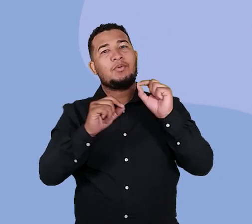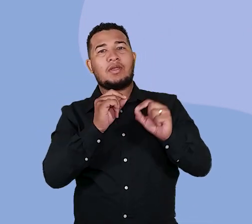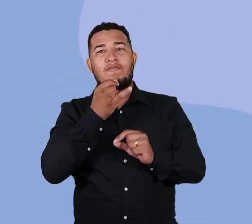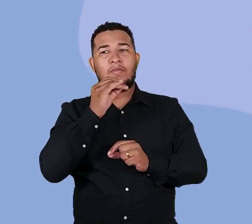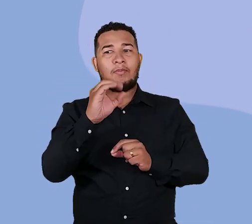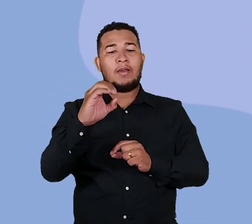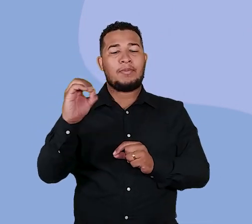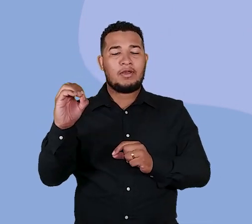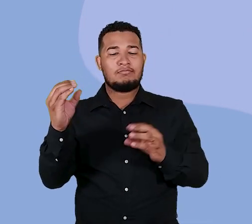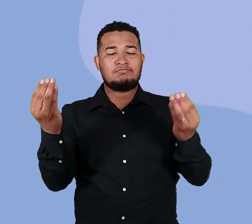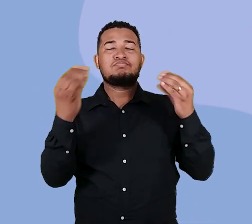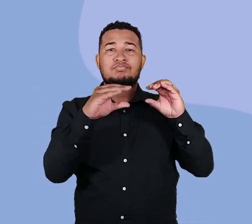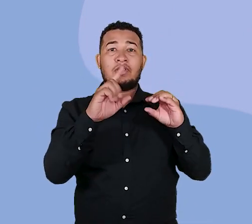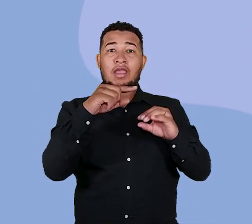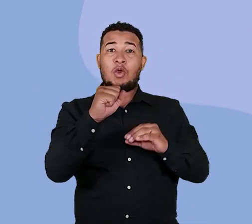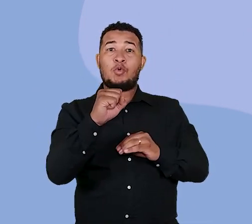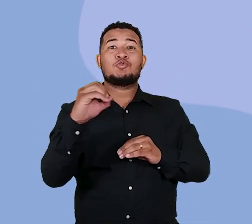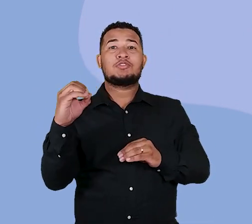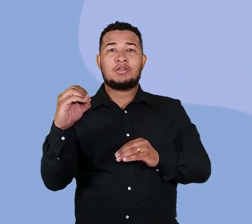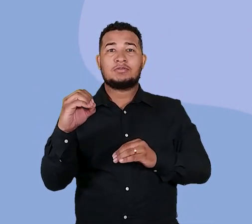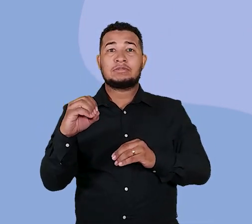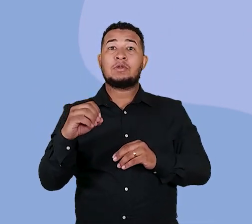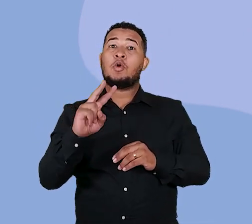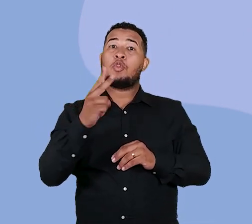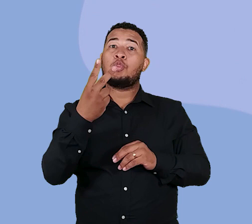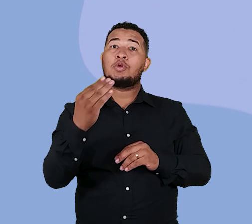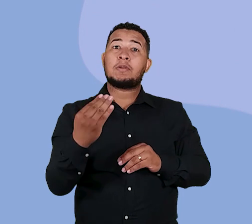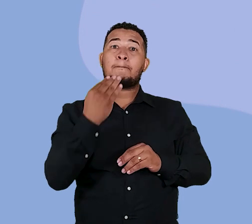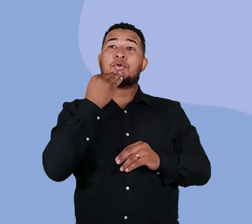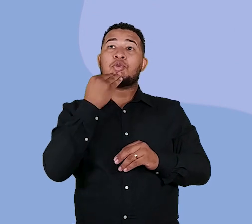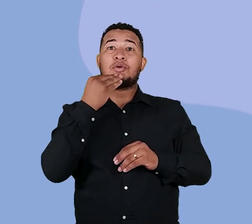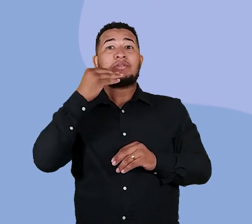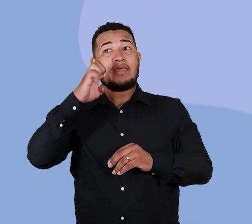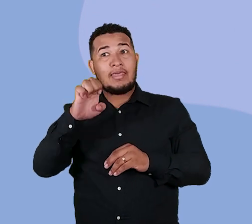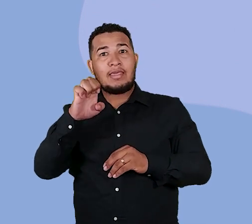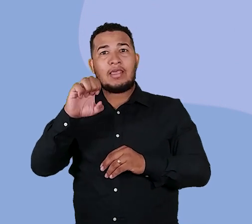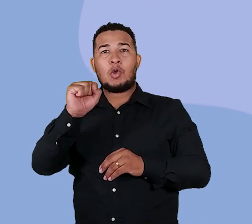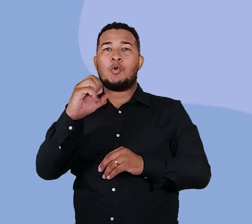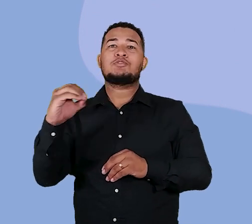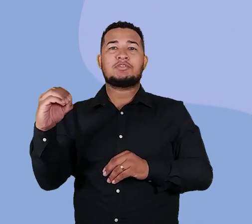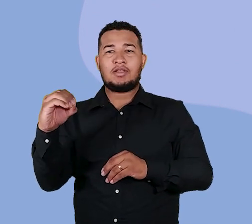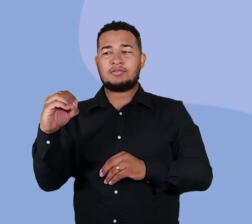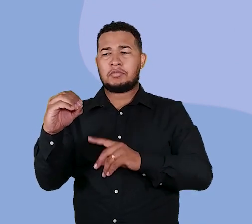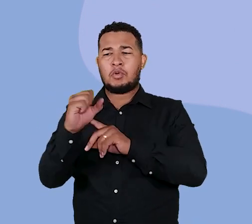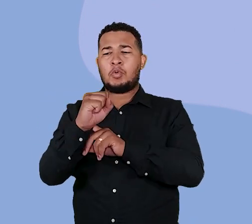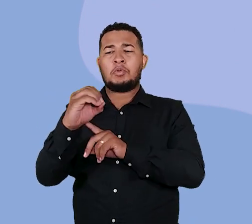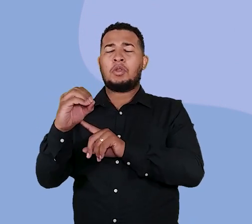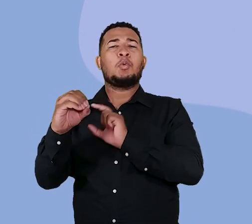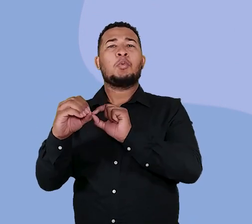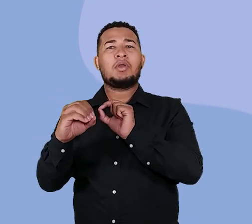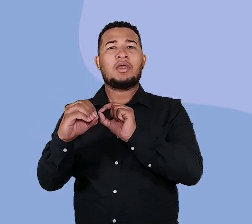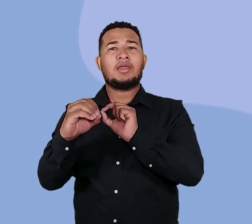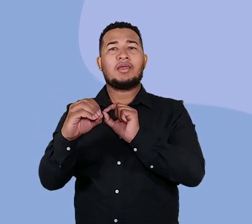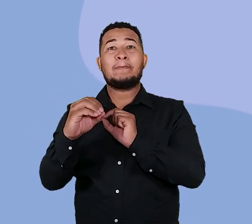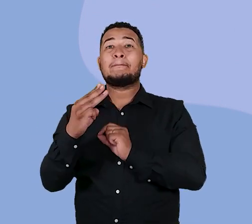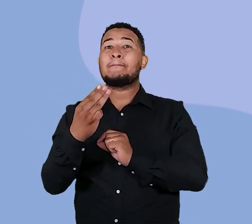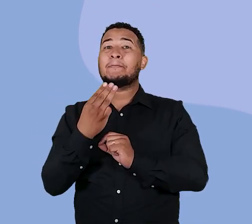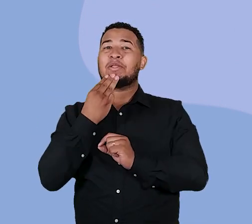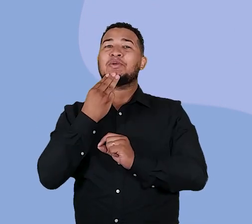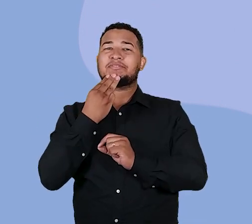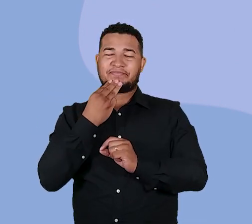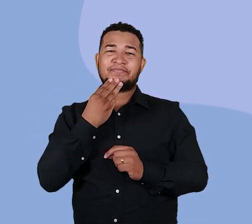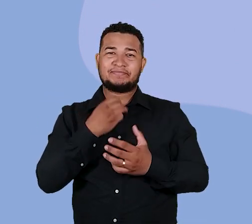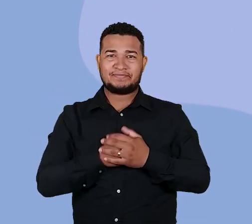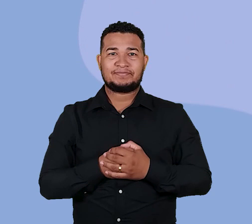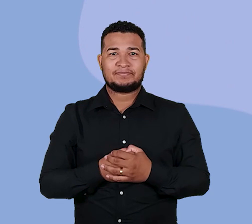esses 2 zeros aí e vai dar 800. Então você lê 2 bilhões e 800. 800 o quê? O que vem antes de bilhões, hein?